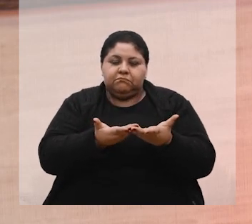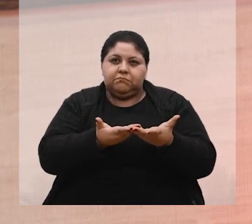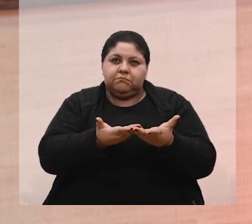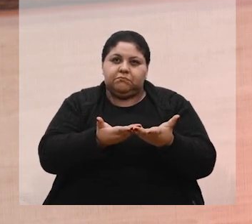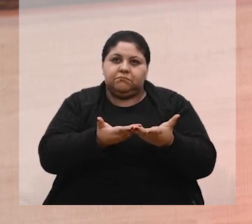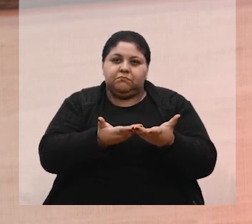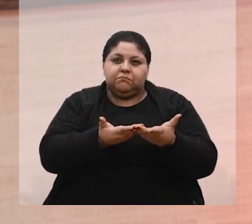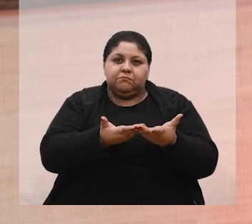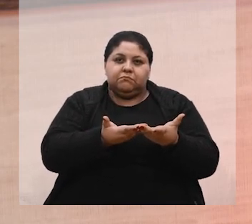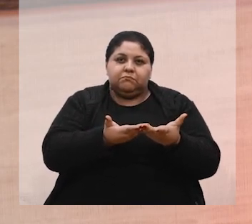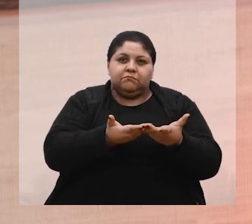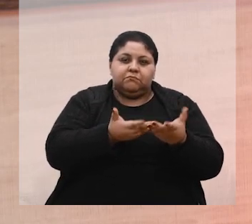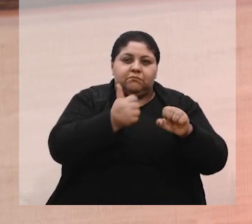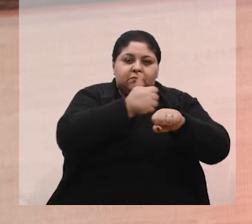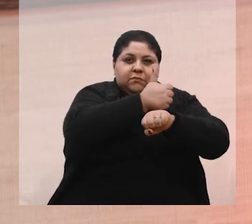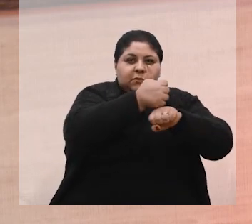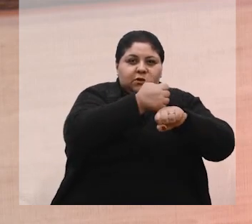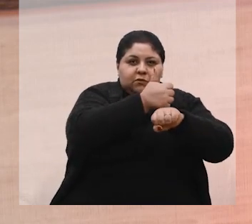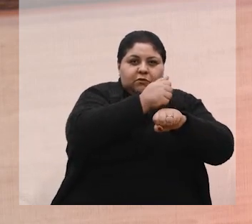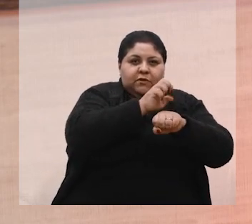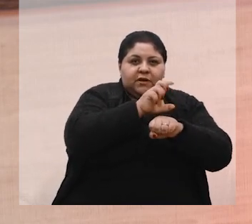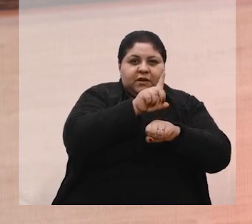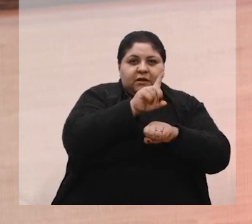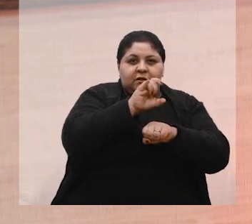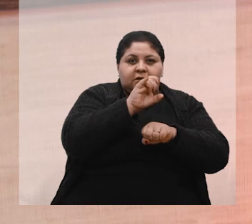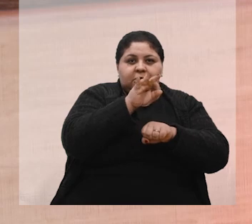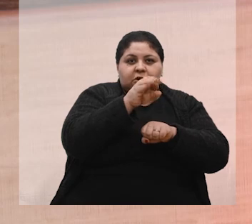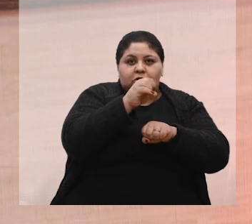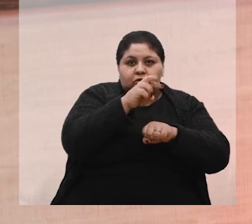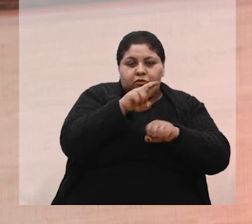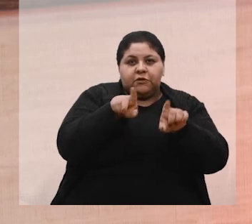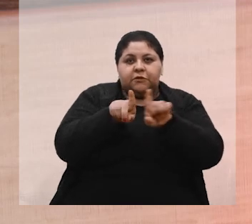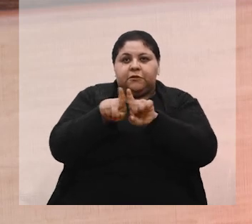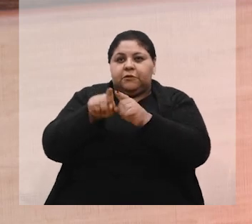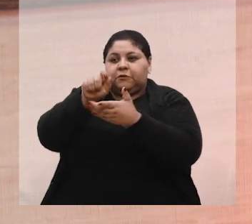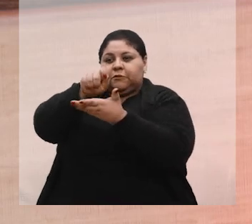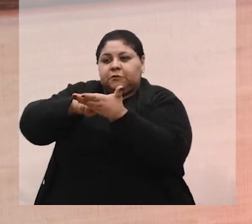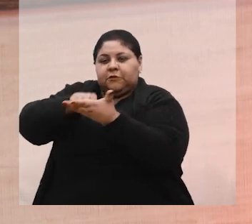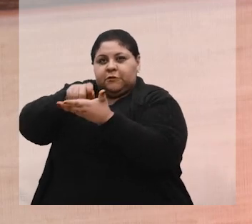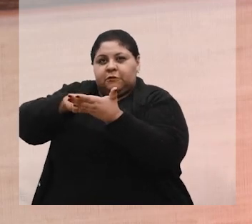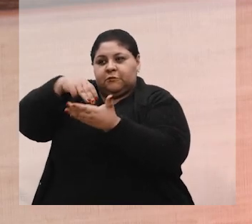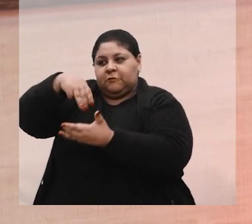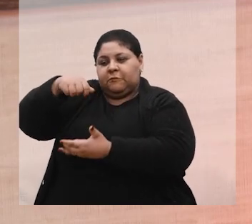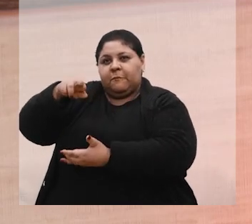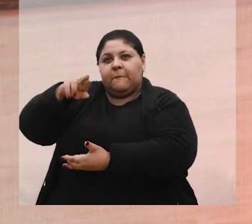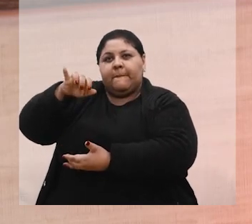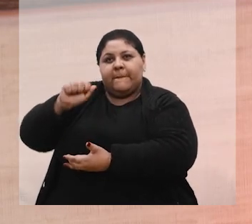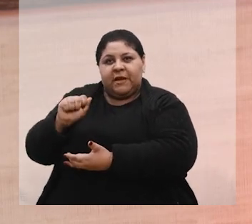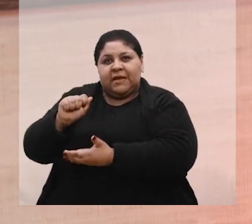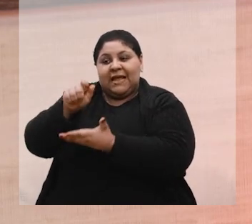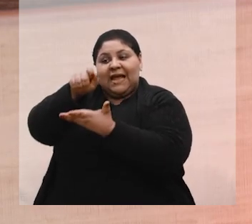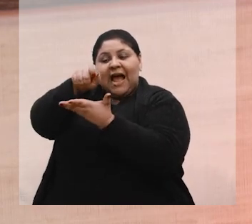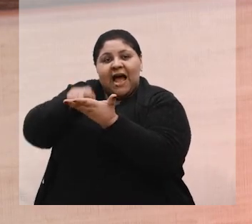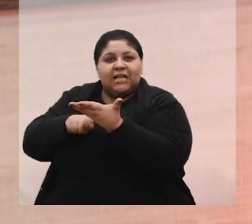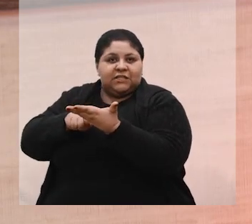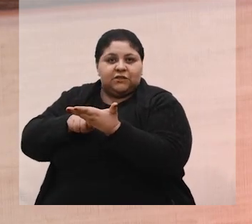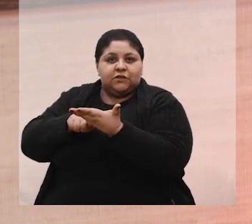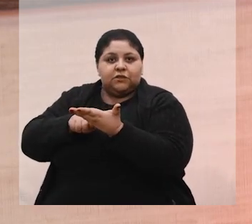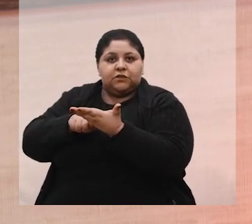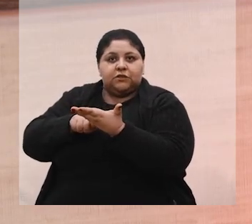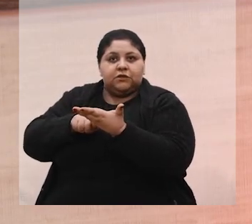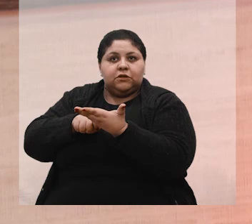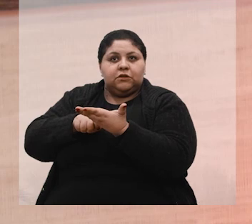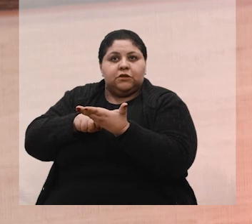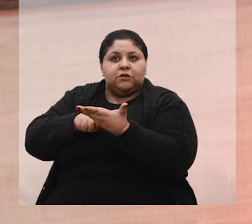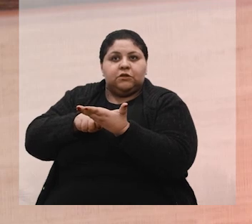parte dos editores da Pacoá, quanto por meio da escritora Maria Valéria Rezende, que assinou a